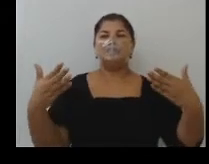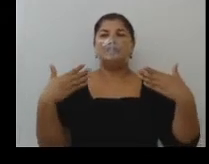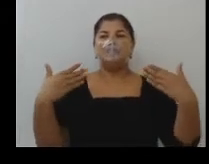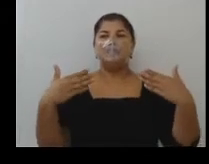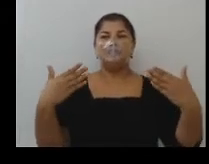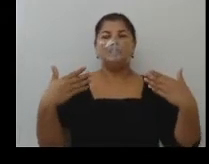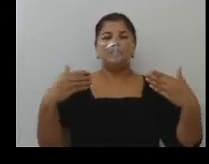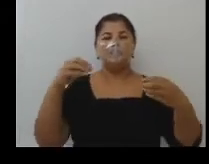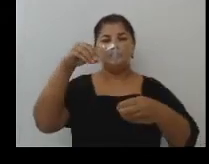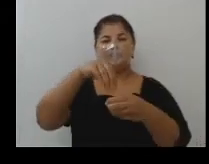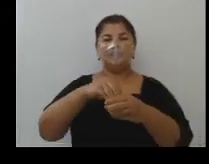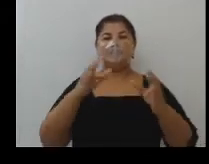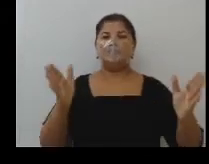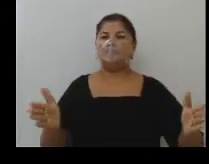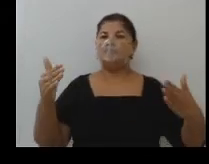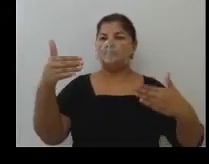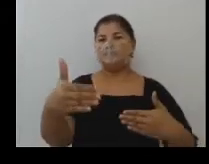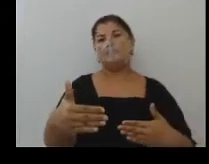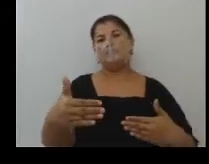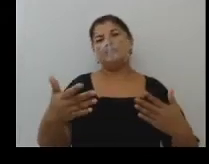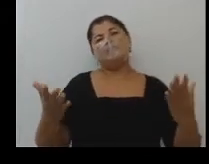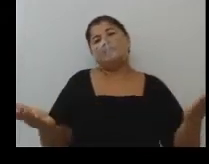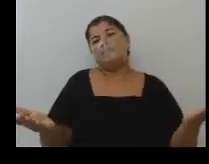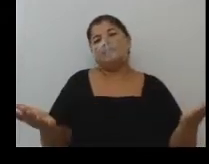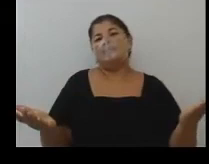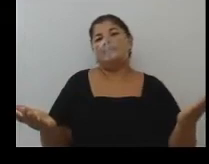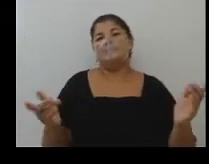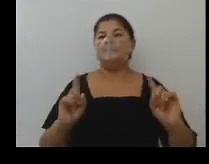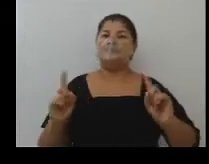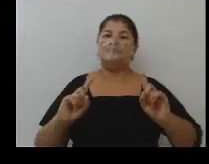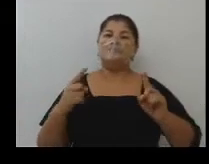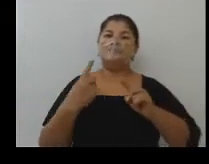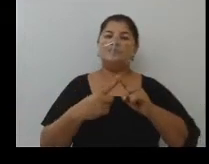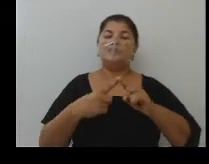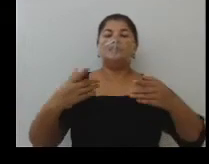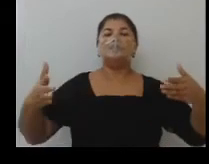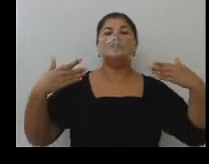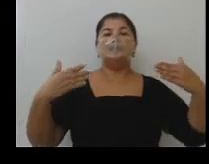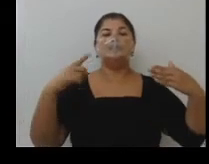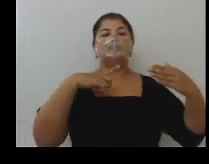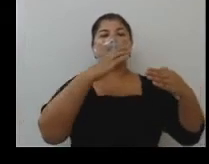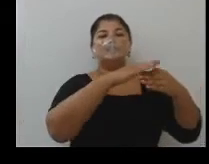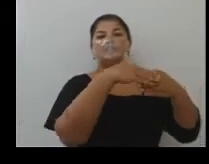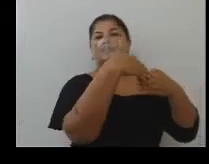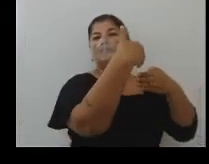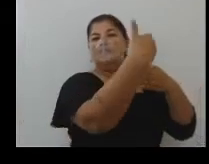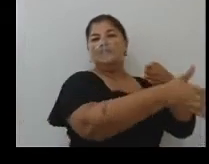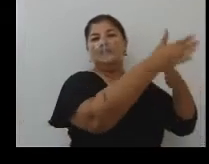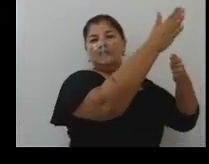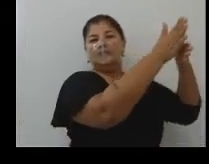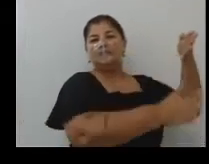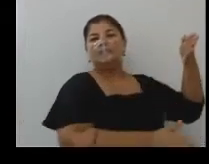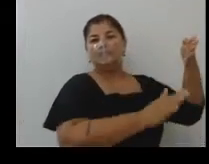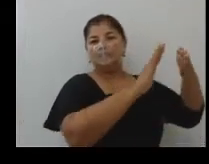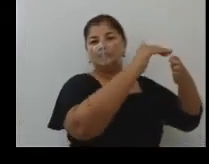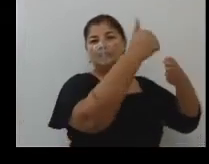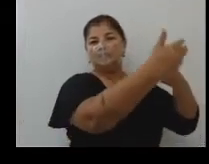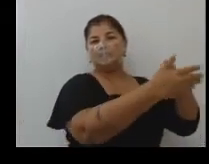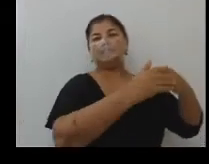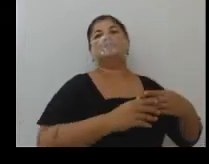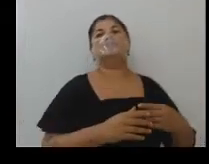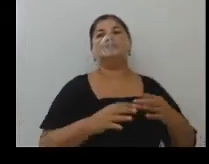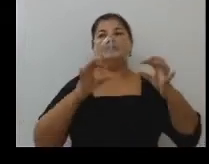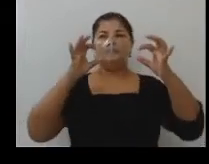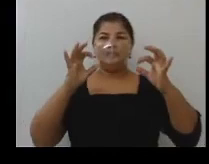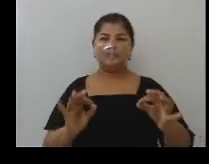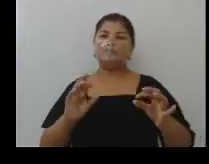aparelho para dentro do cômodo. Aí não, porque essa parte de calor está do lado de fora do cômodo. Então, melhor resposta, letra